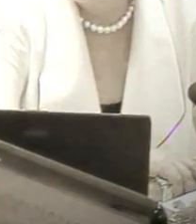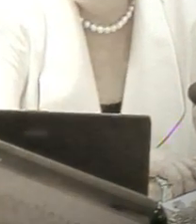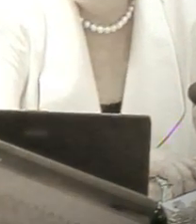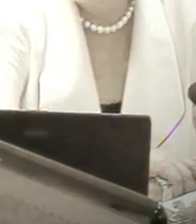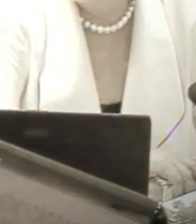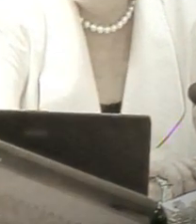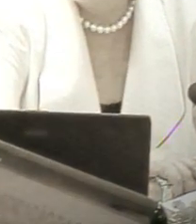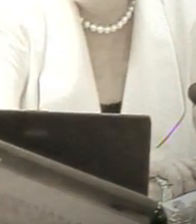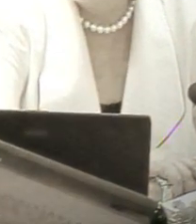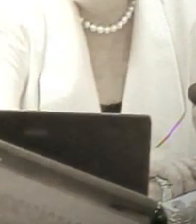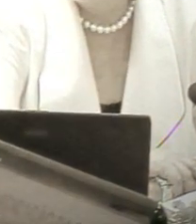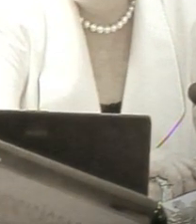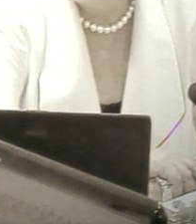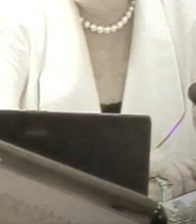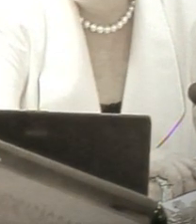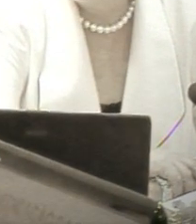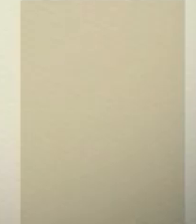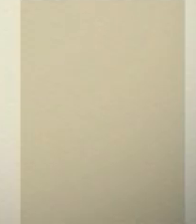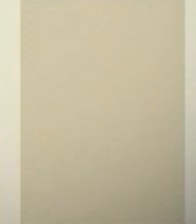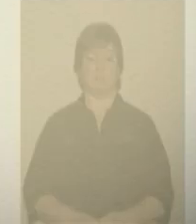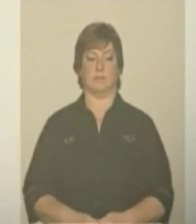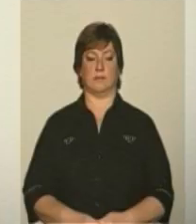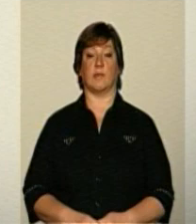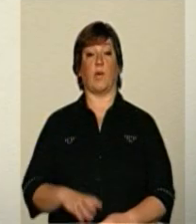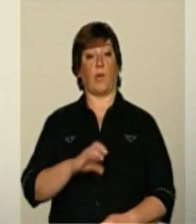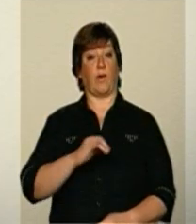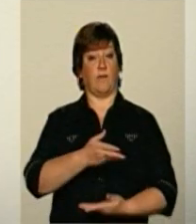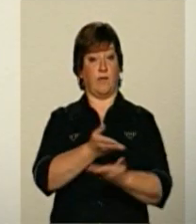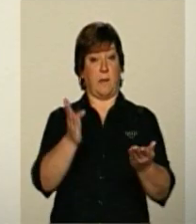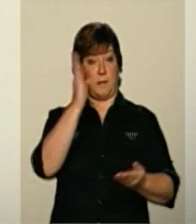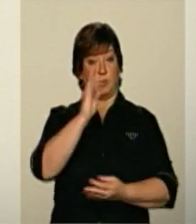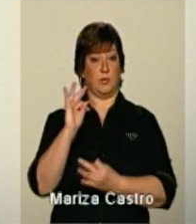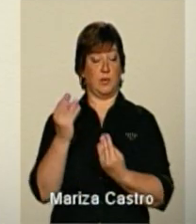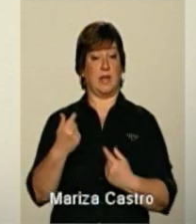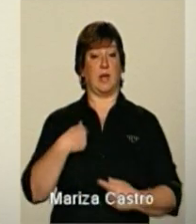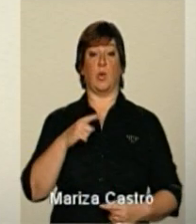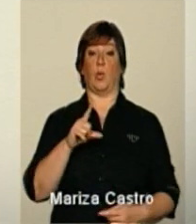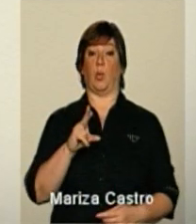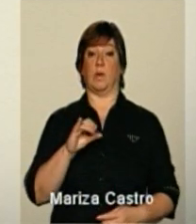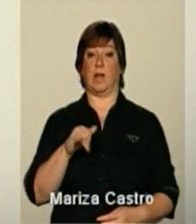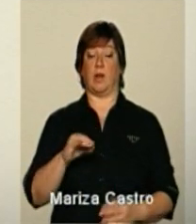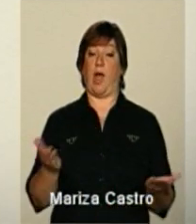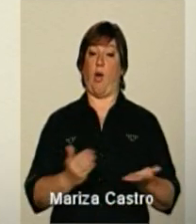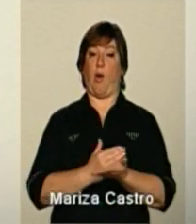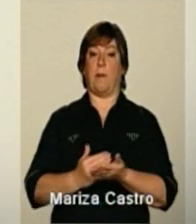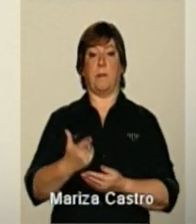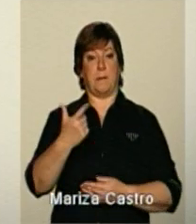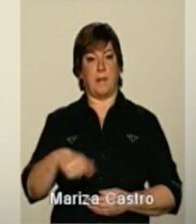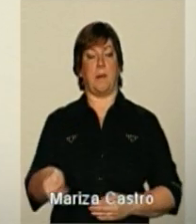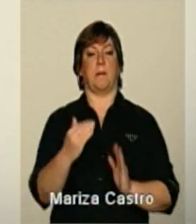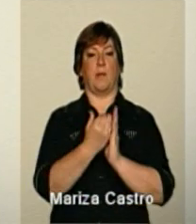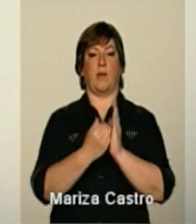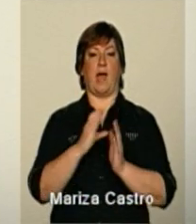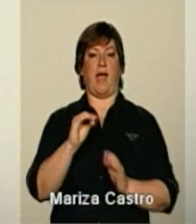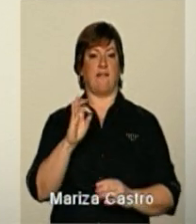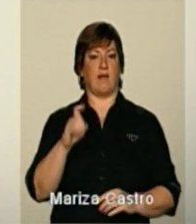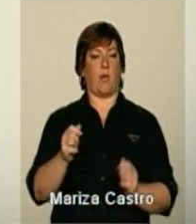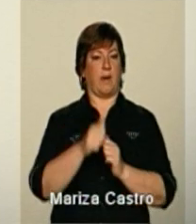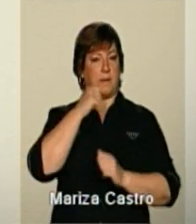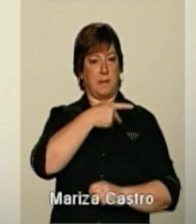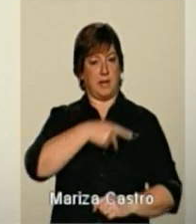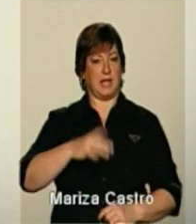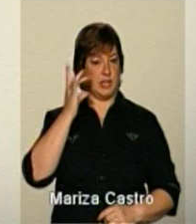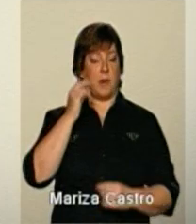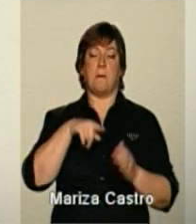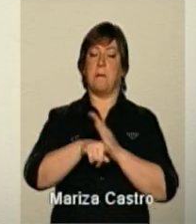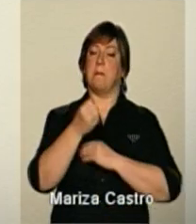café com a Presidenta Olá você em todo Brasil eu sou o Luciano seas e começa agora mais um café com a presidenta Dilma